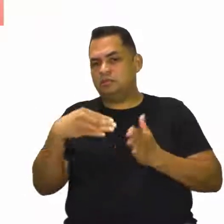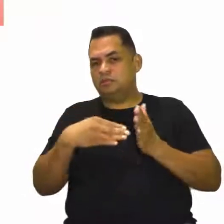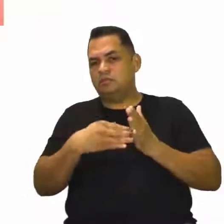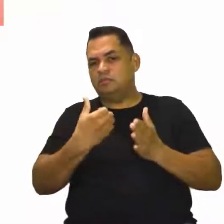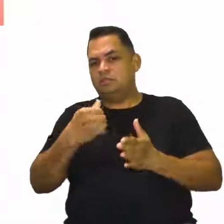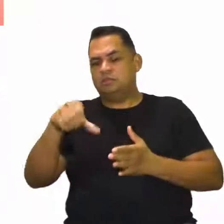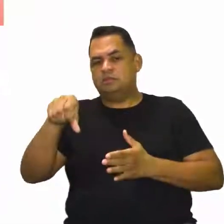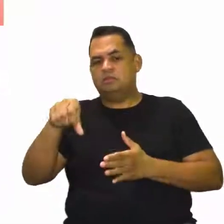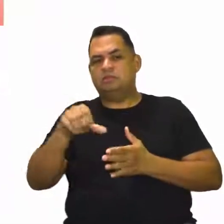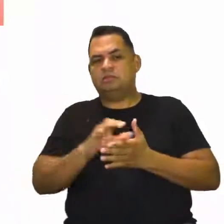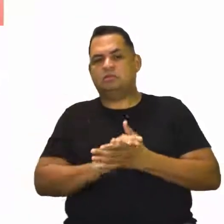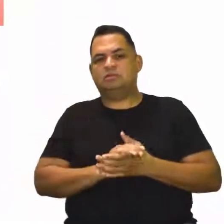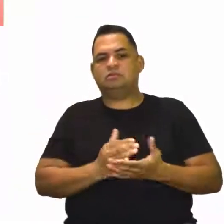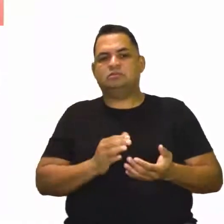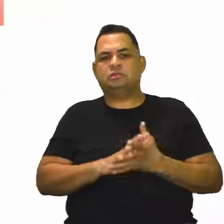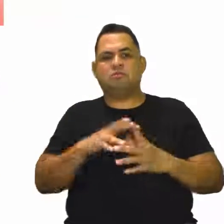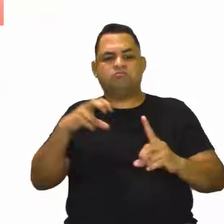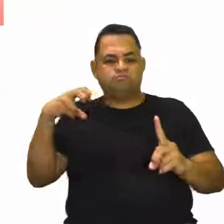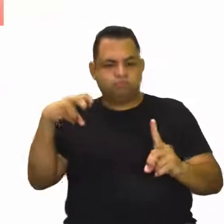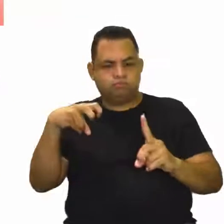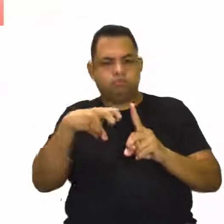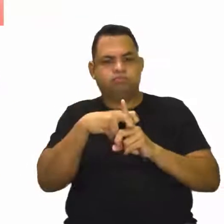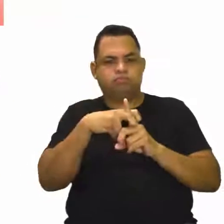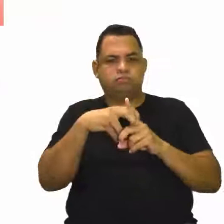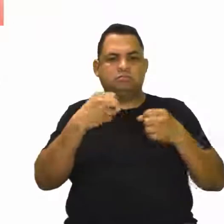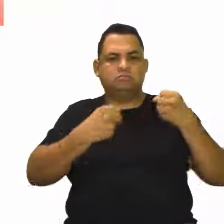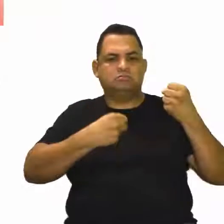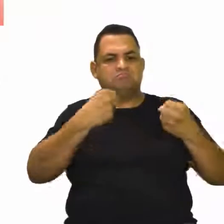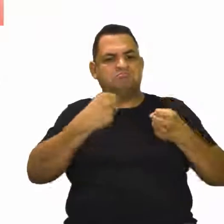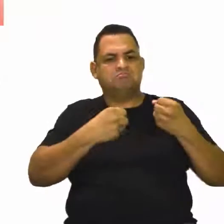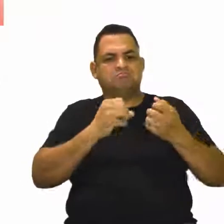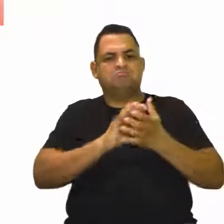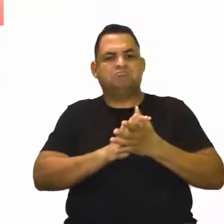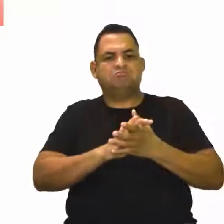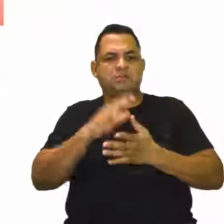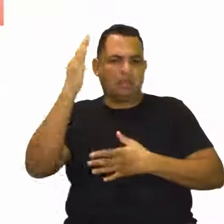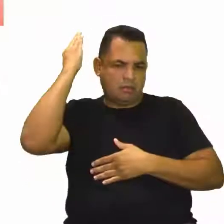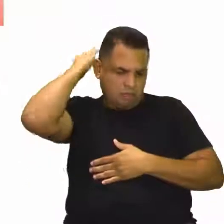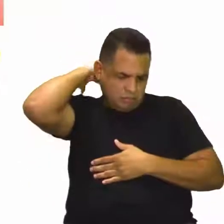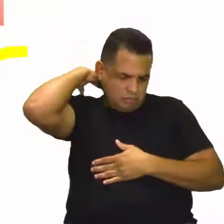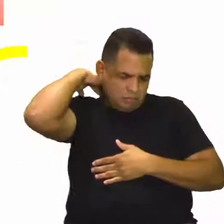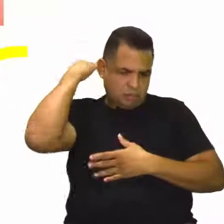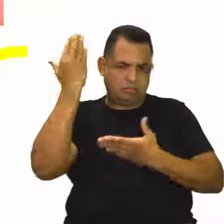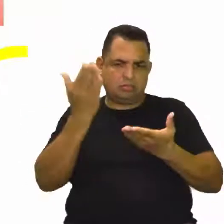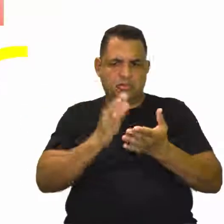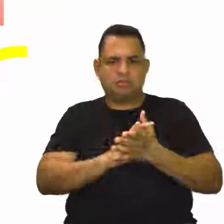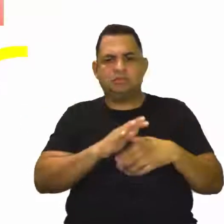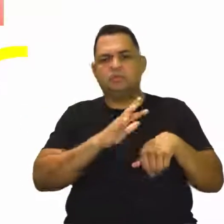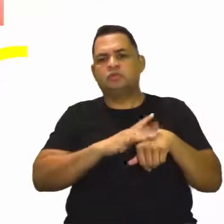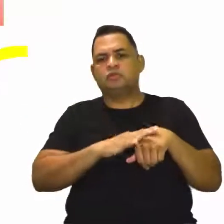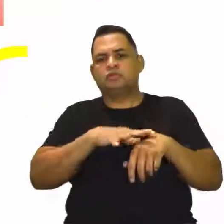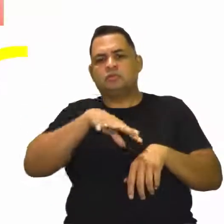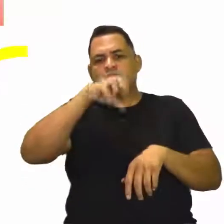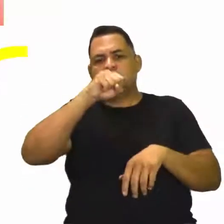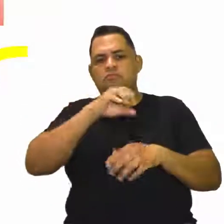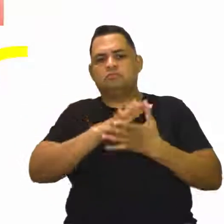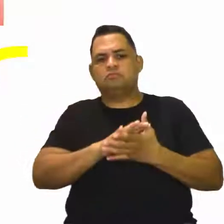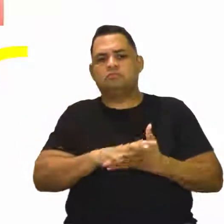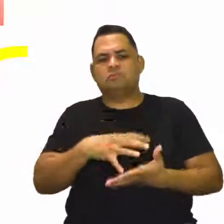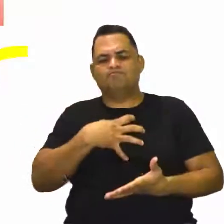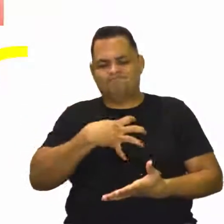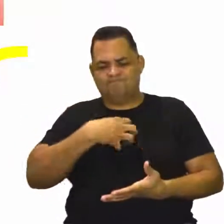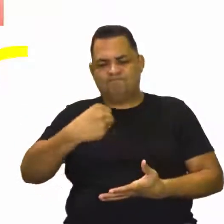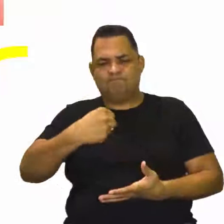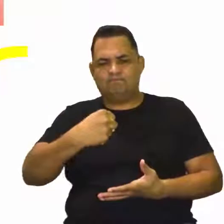nós temos aqui, prof, acidente de trânsito, pneumonia e outras infecções respiratórias, temos